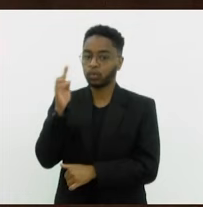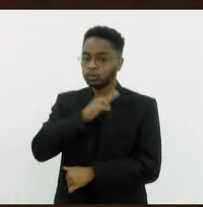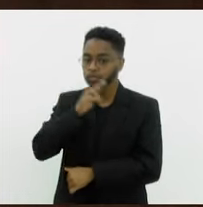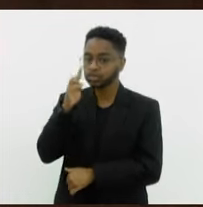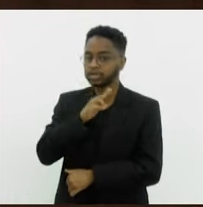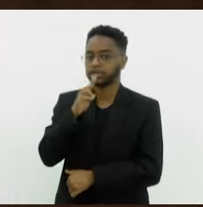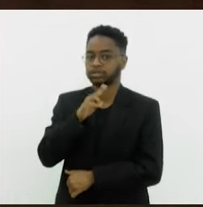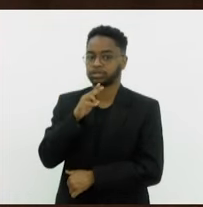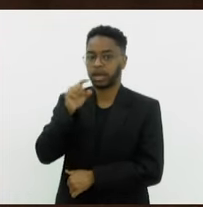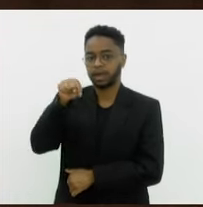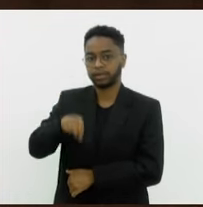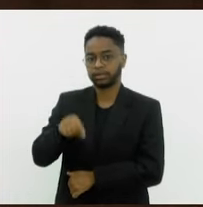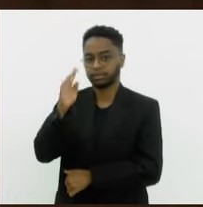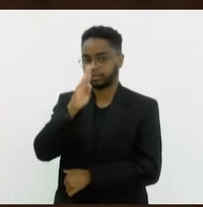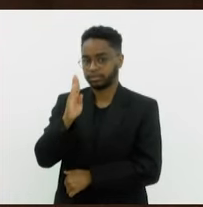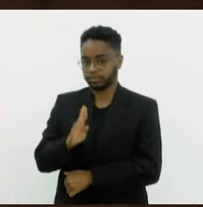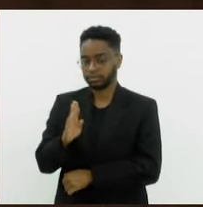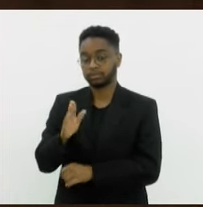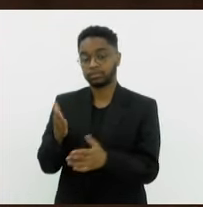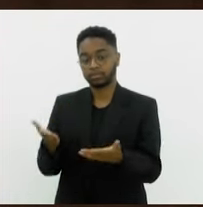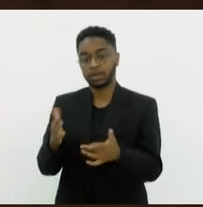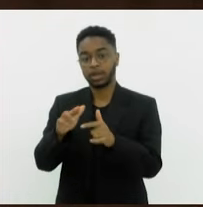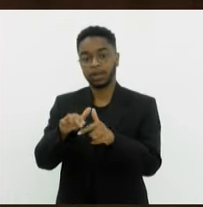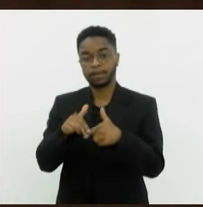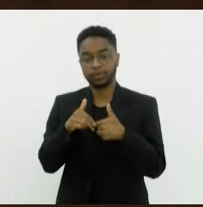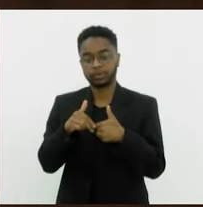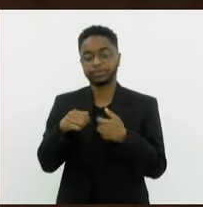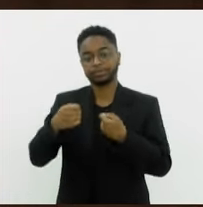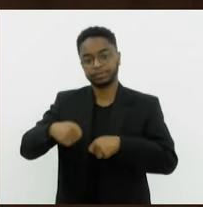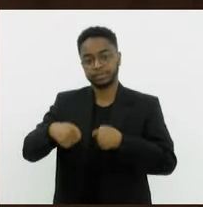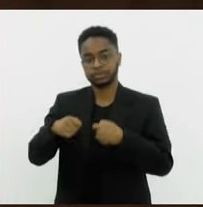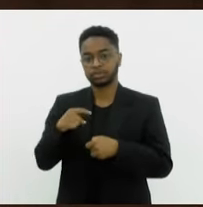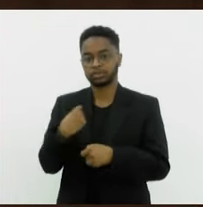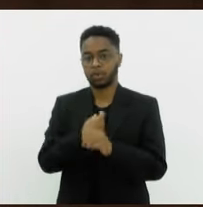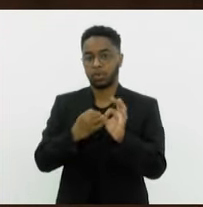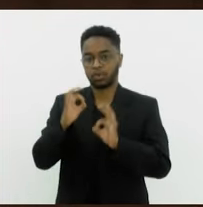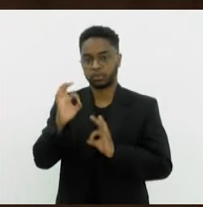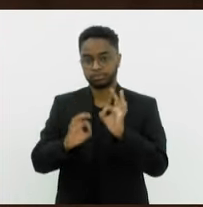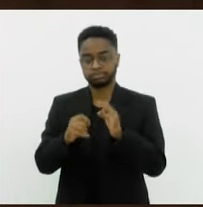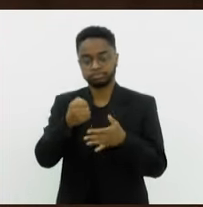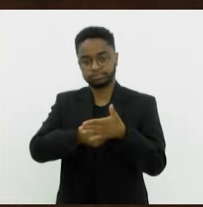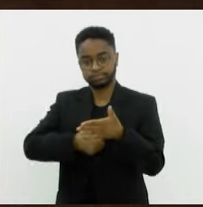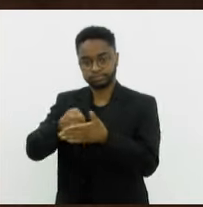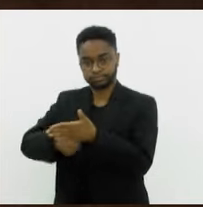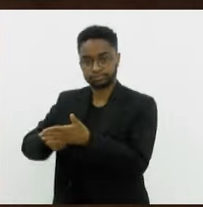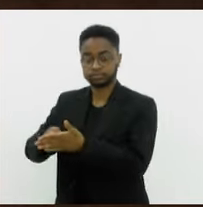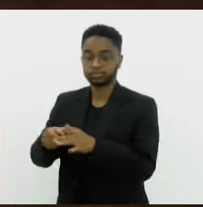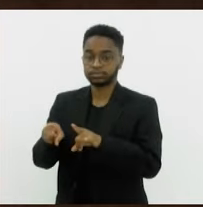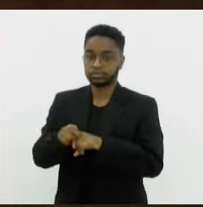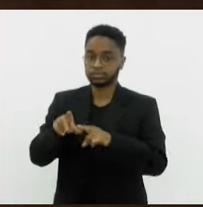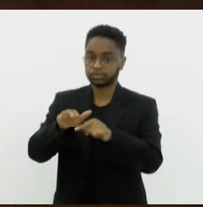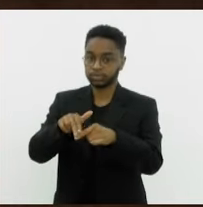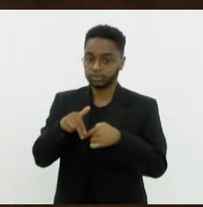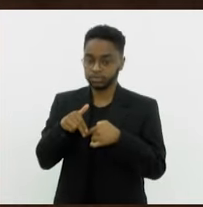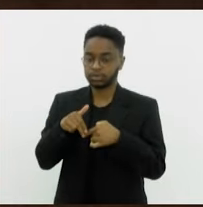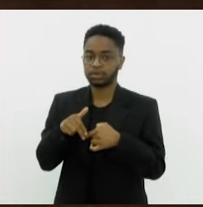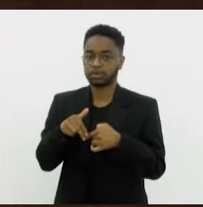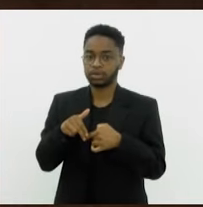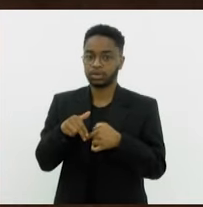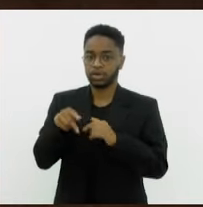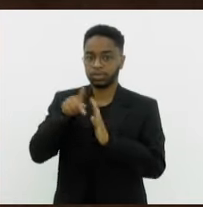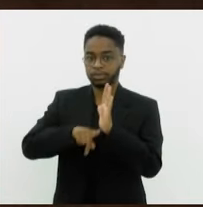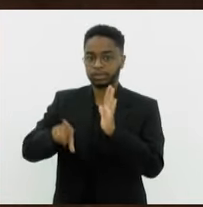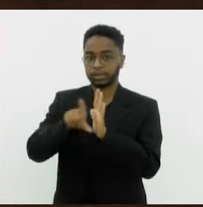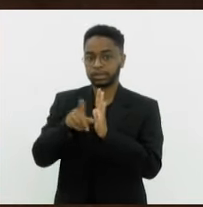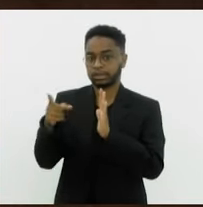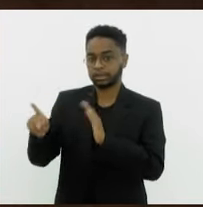urgente do Brasil e, por isso, ainda é necessário que a gente se organize para lutar e, por isso, também que o projeto de lei